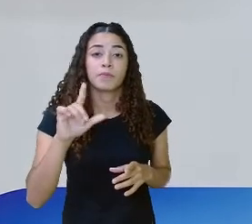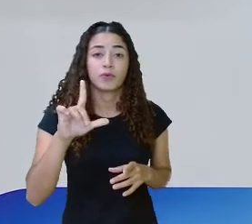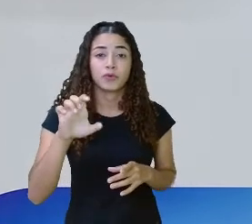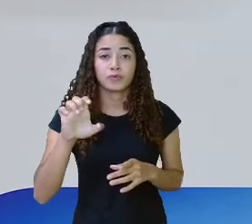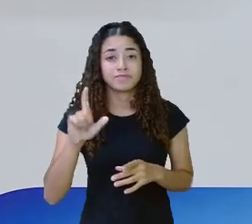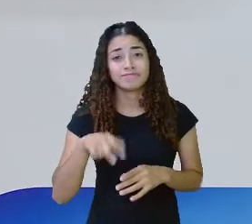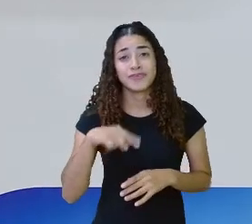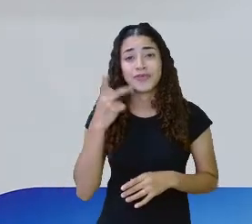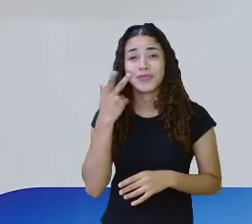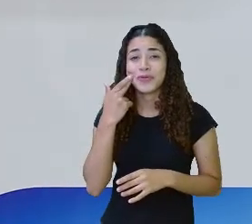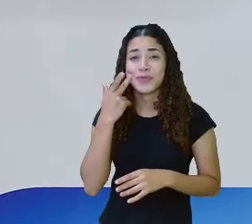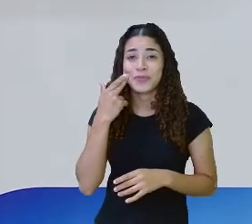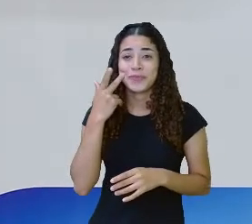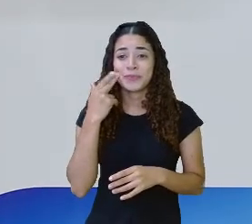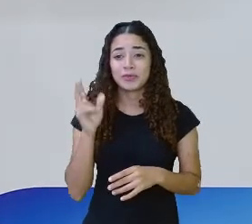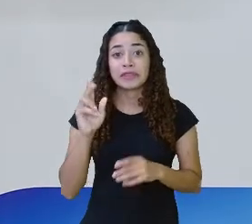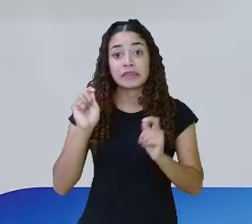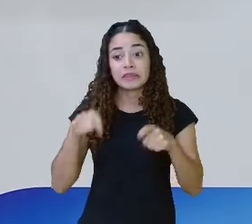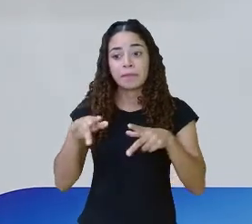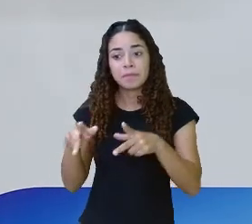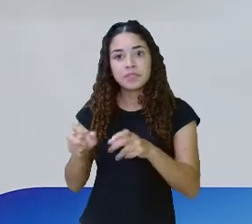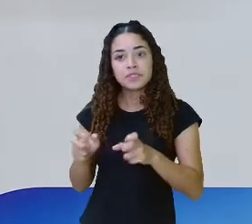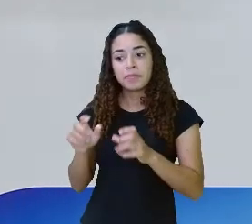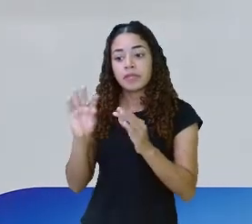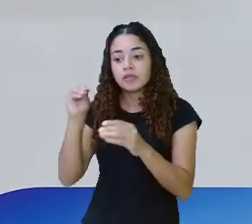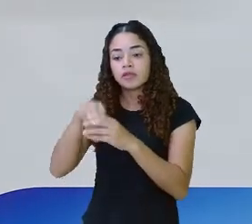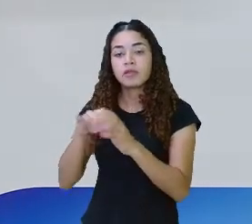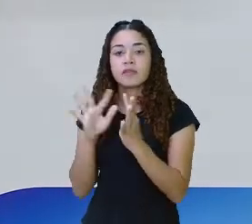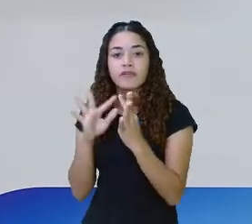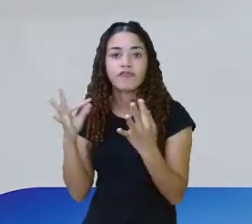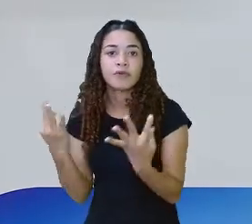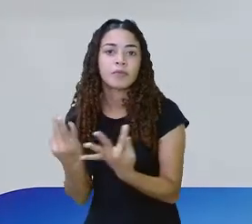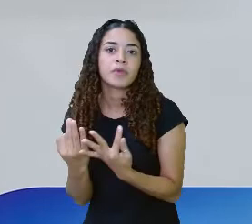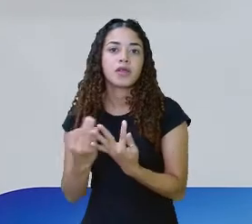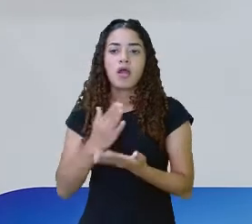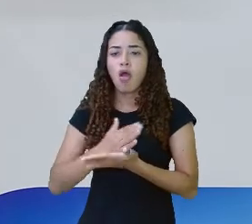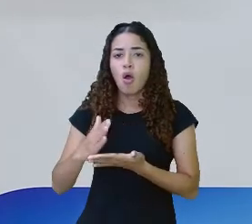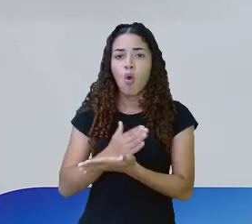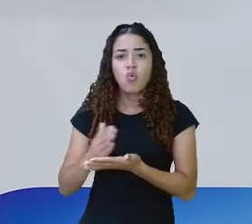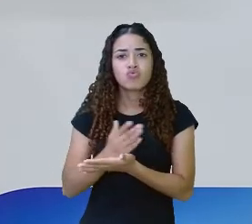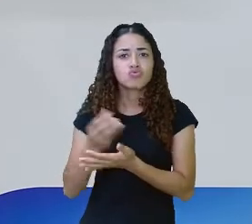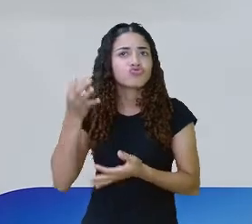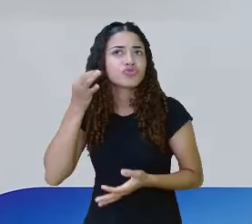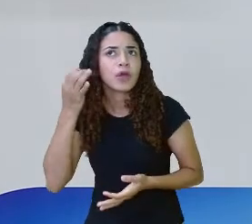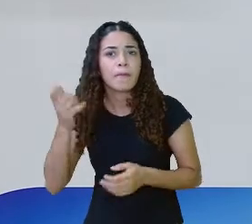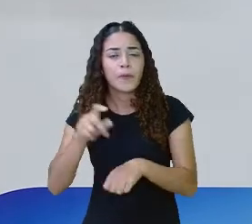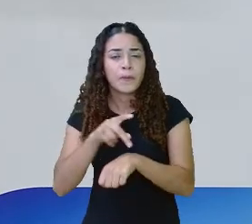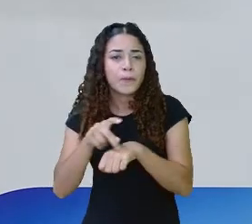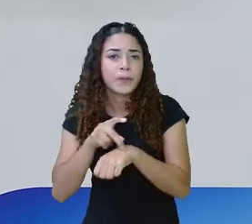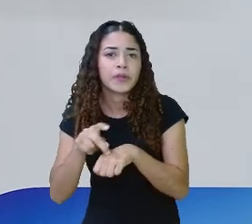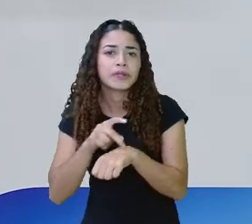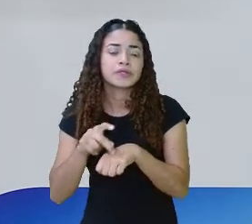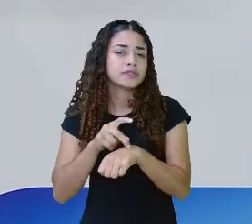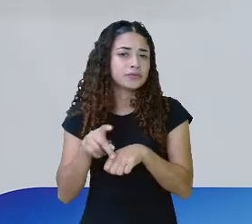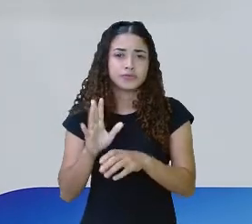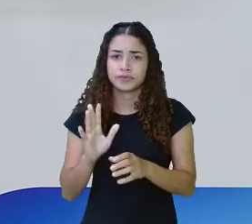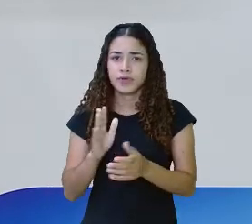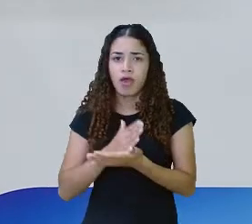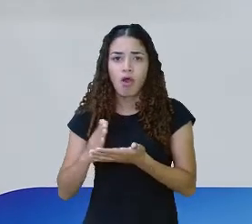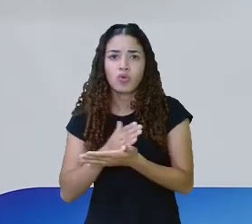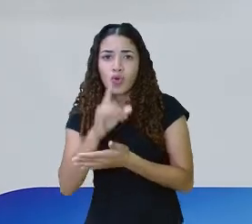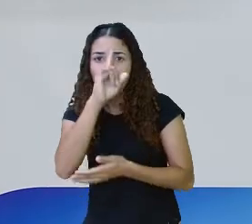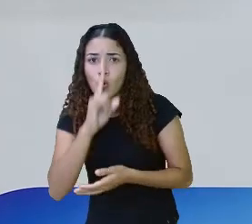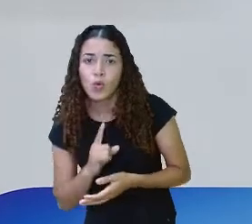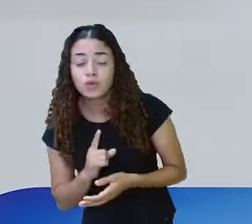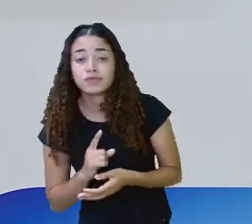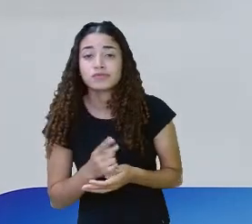vê isso na nossa própria família, tá certo? Um nasce louro, outro nasce com cabelo preto, né? E aí assim vai, as diferenças estão